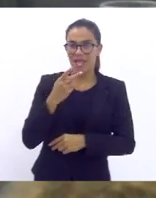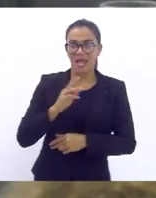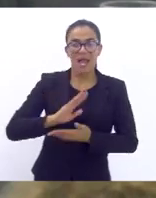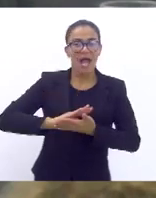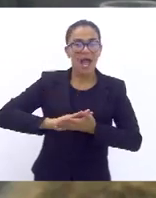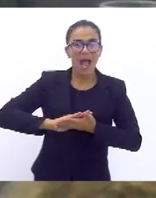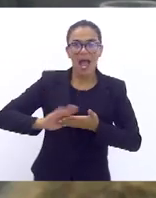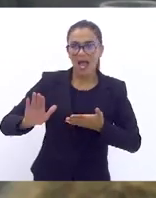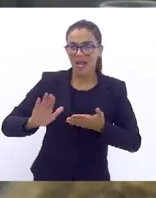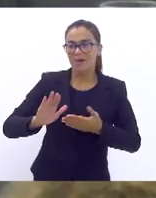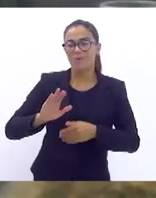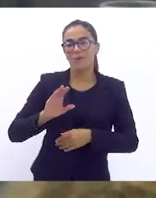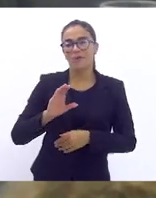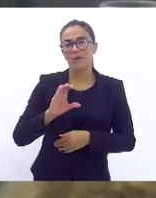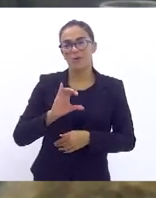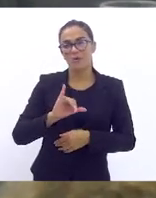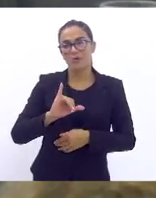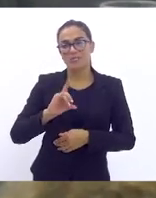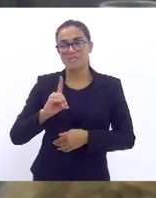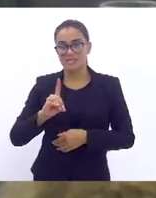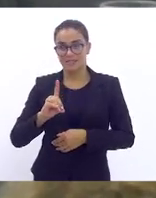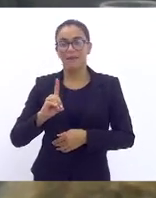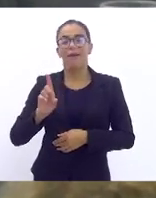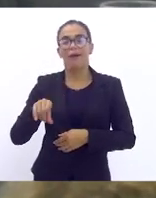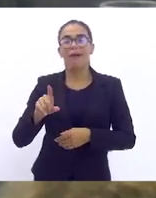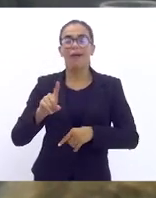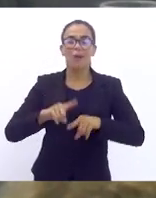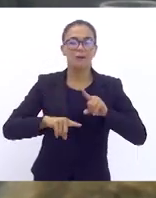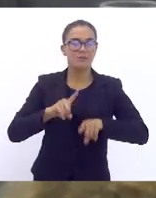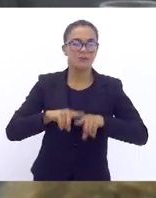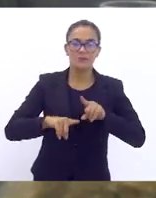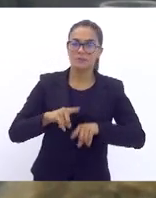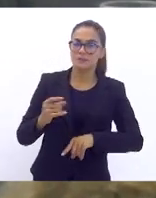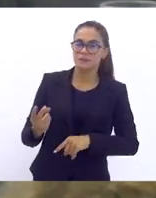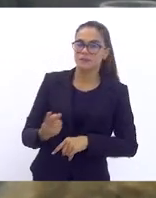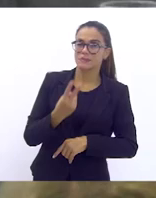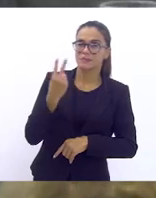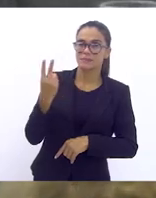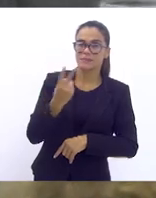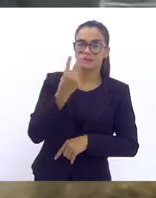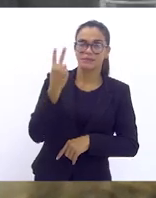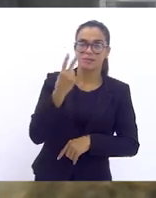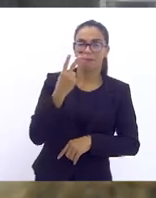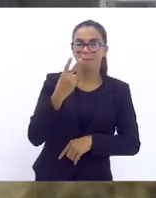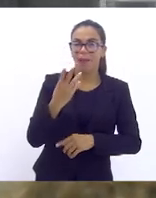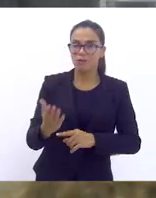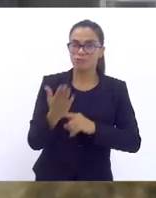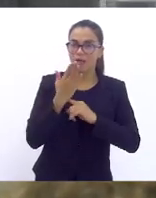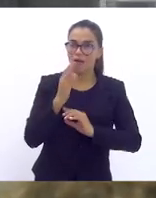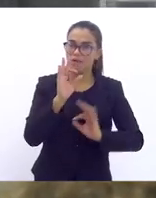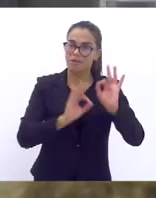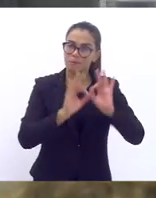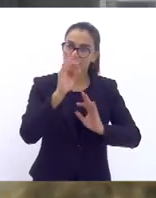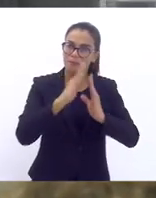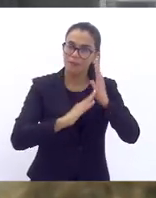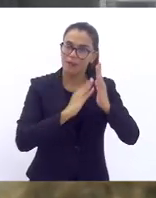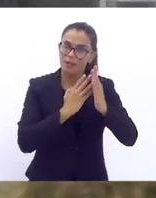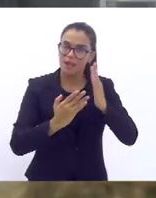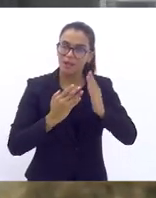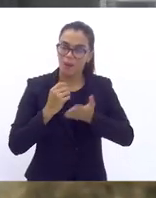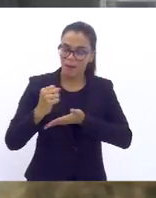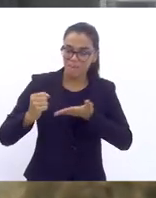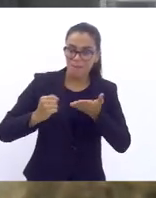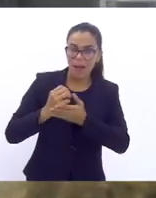Seeds foi uma dor muito grande porque eu acho que o Cid é um instrumento valiosíssimo para os Estados sobre tudo para o planejamento né a gente tem uma base